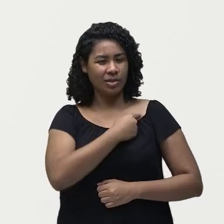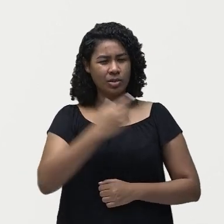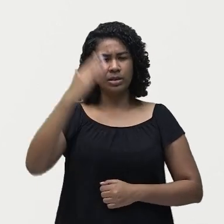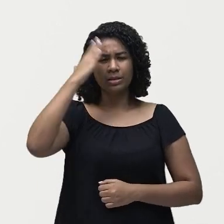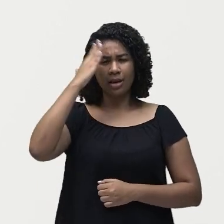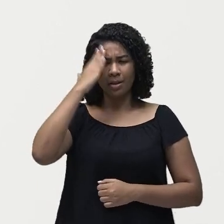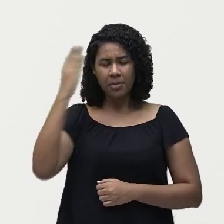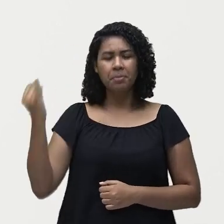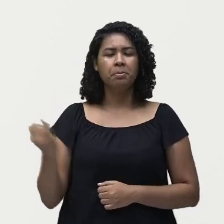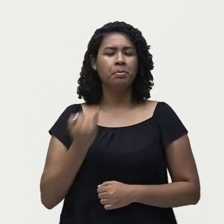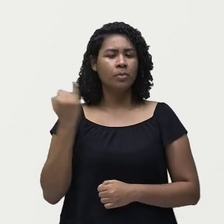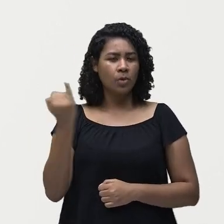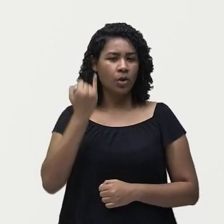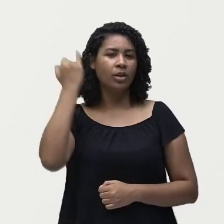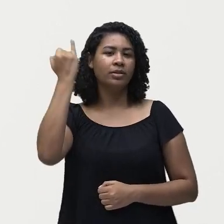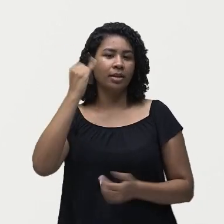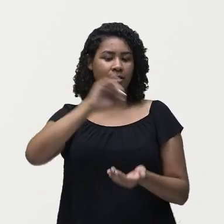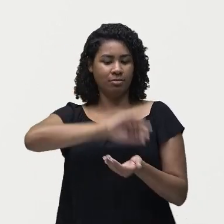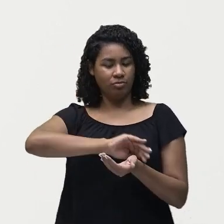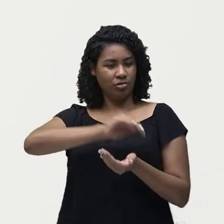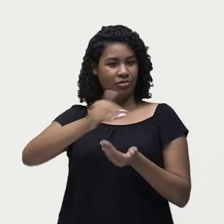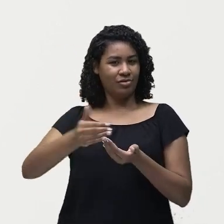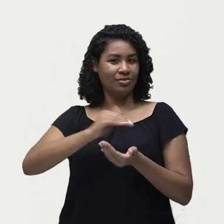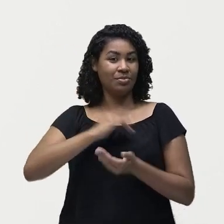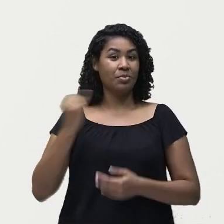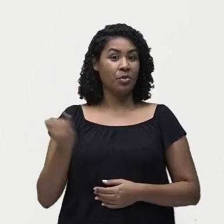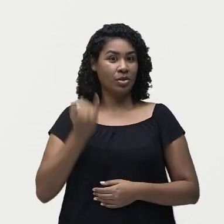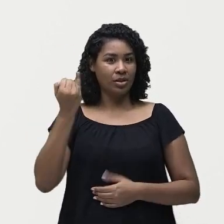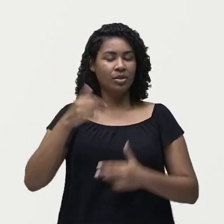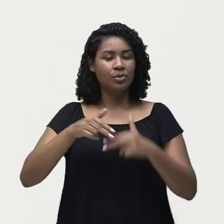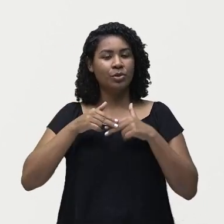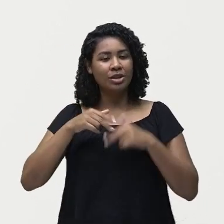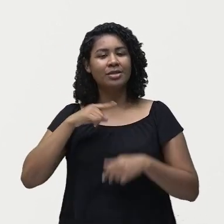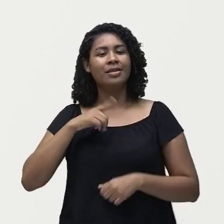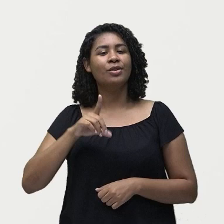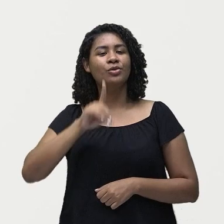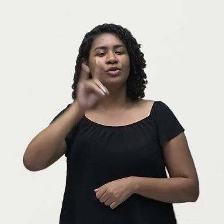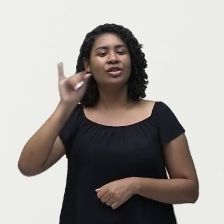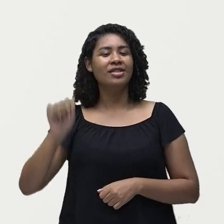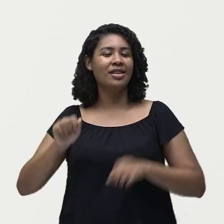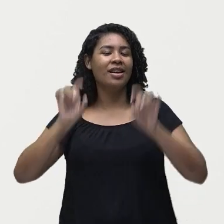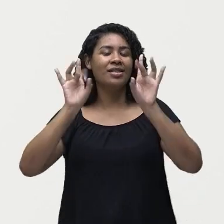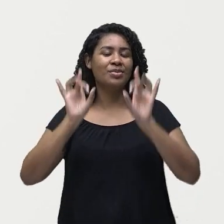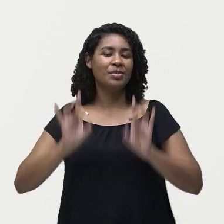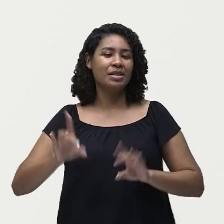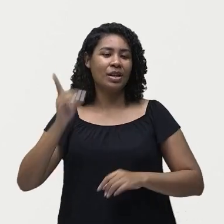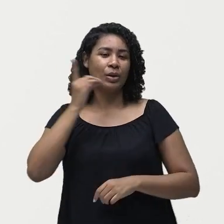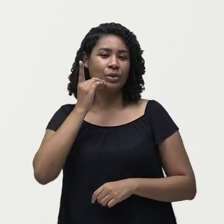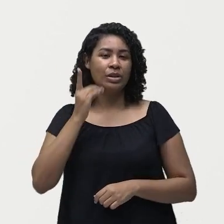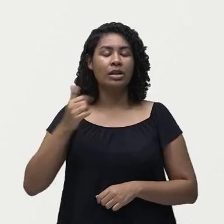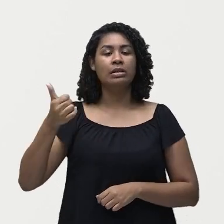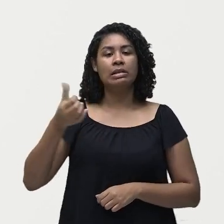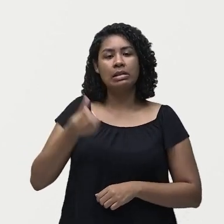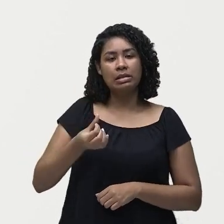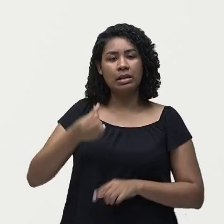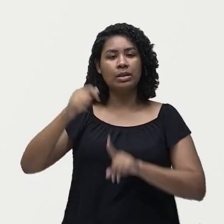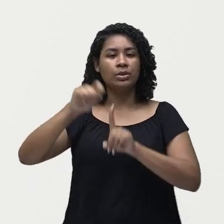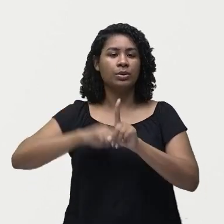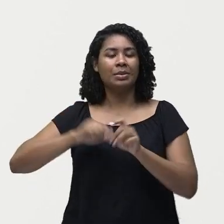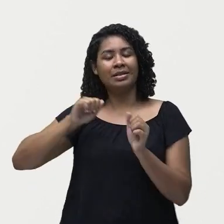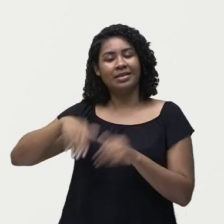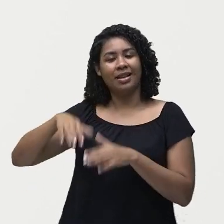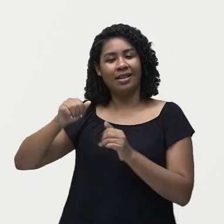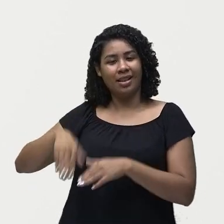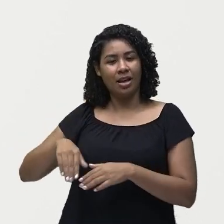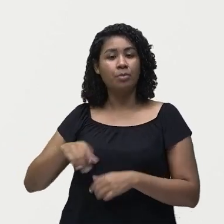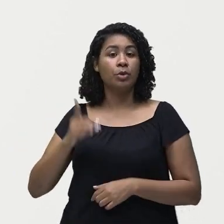de ozônio e a gente sabe também que ela tem um dia todo especial, que é o dia 16 de setembro, que era geralmente a